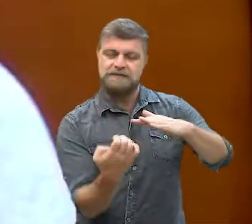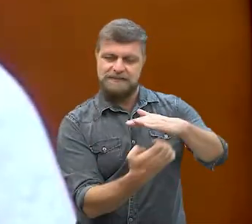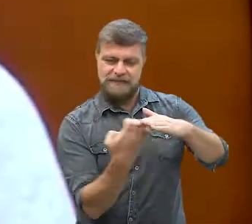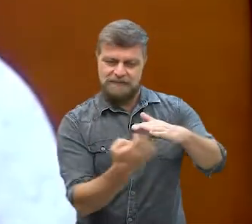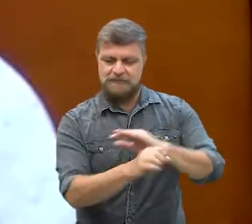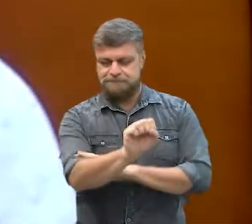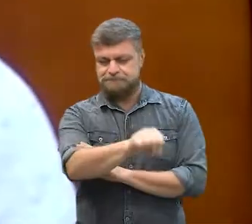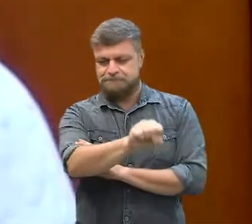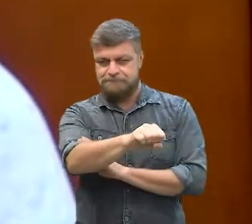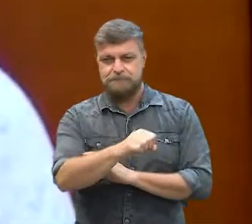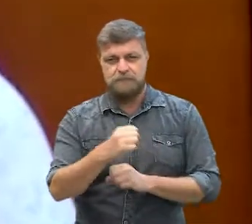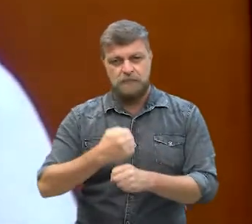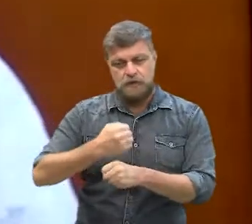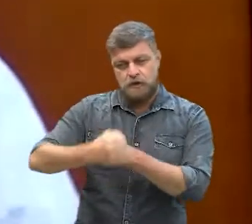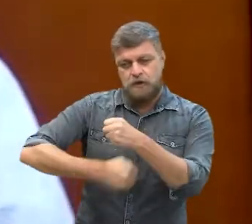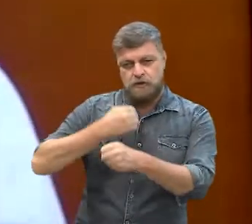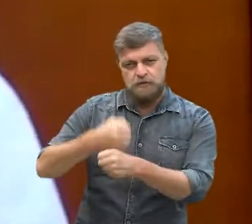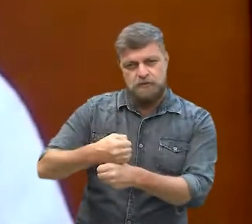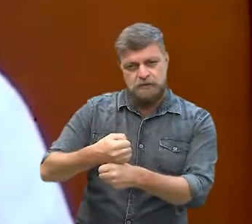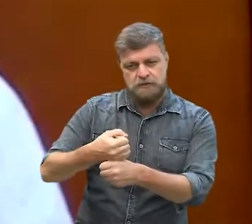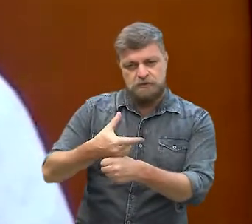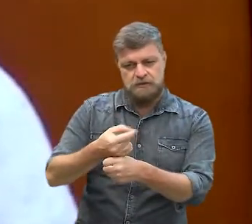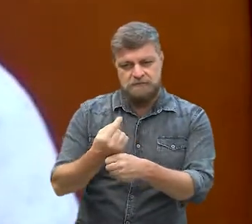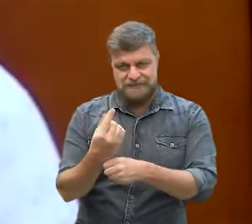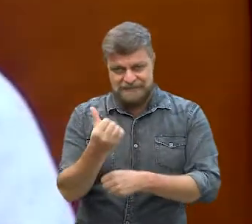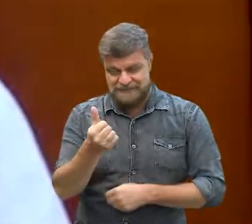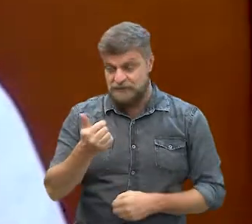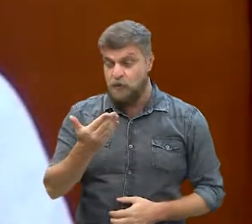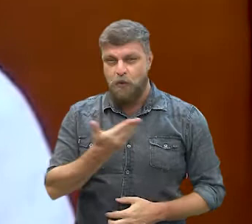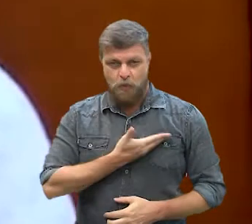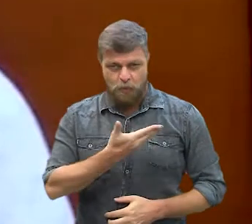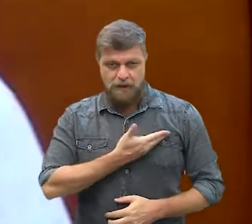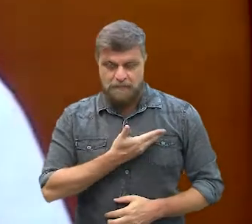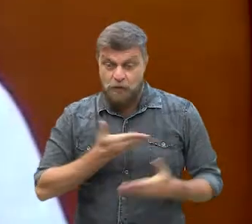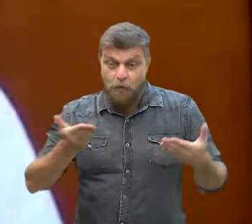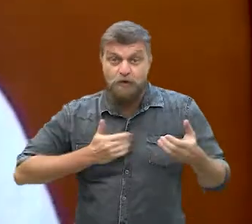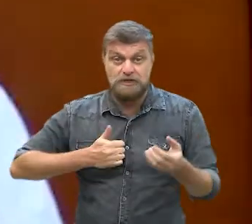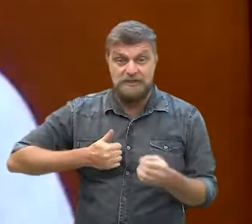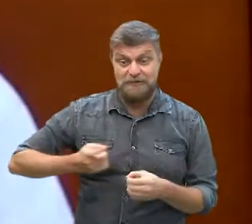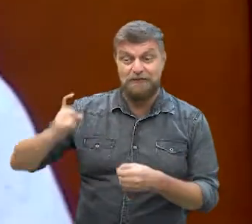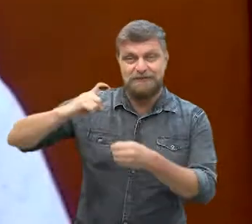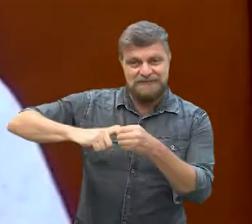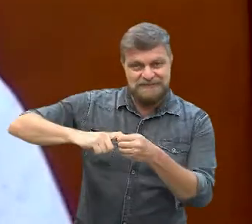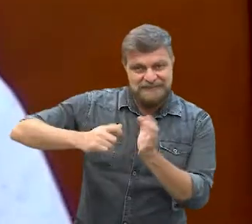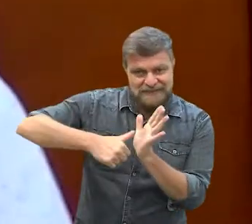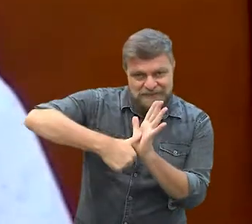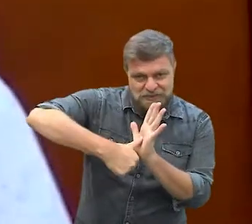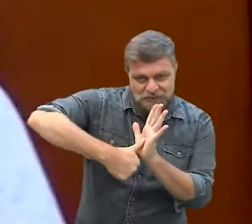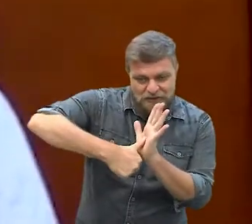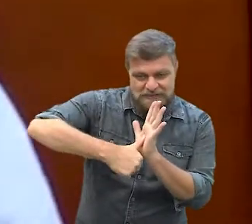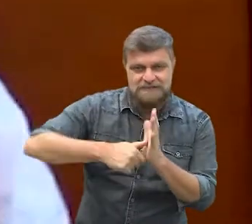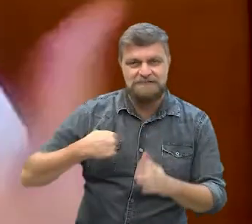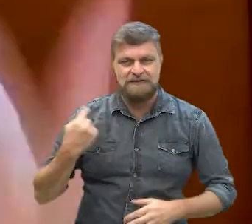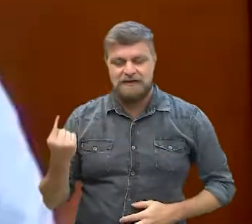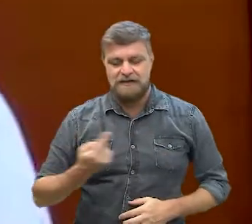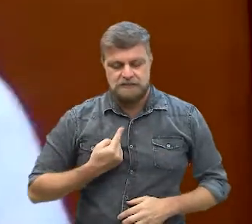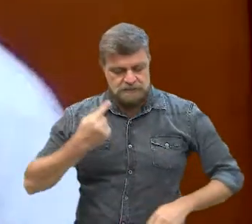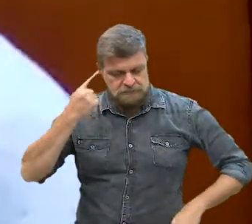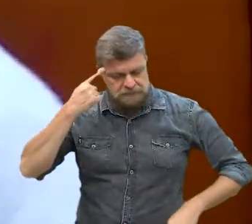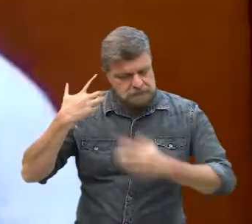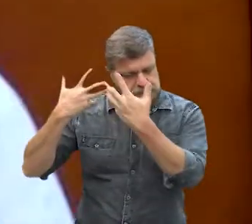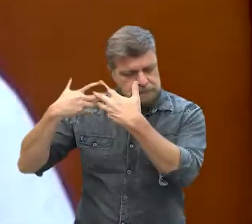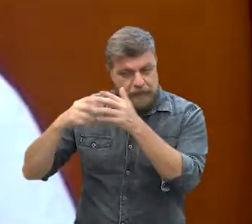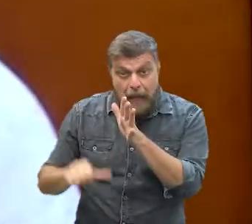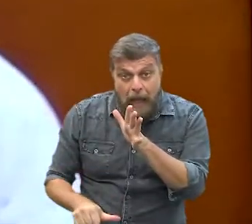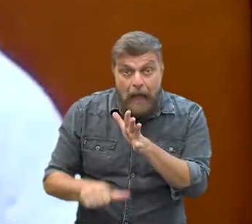aí, em 2016, eu meio que, com o meu sócio, um grande amigo meu, que é meu sócio hoje, a gente resolveu fazer essa primeira